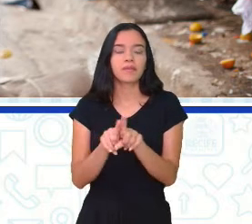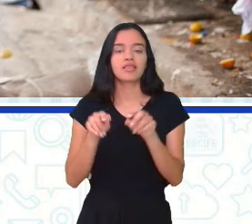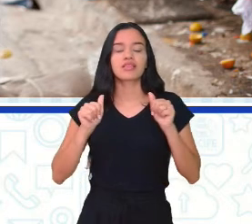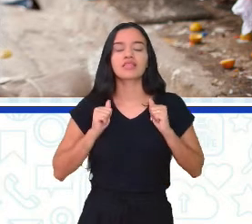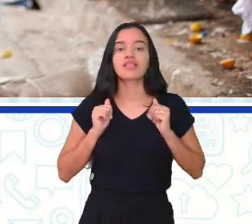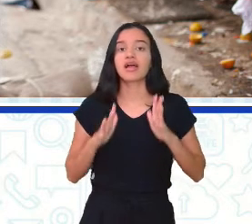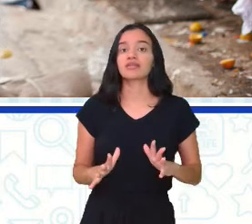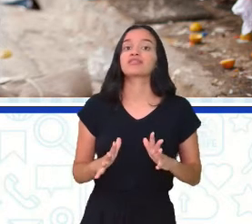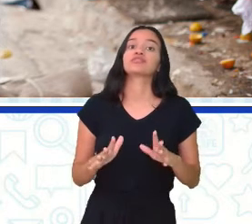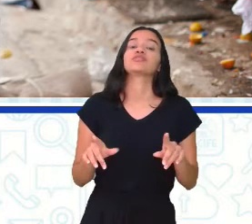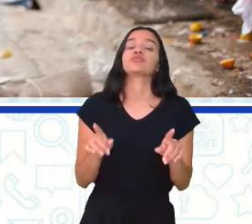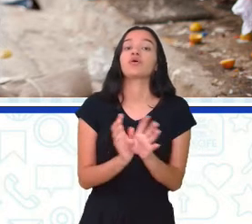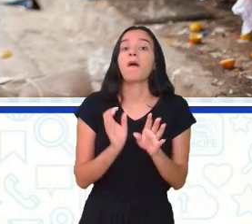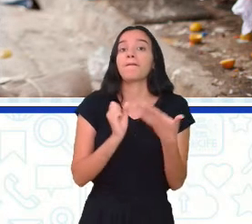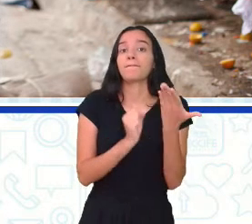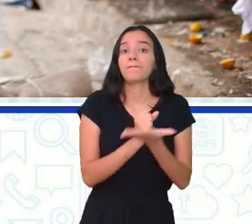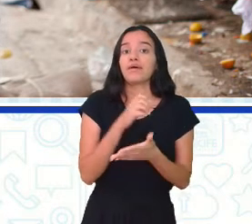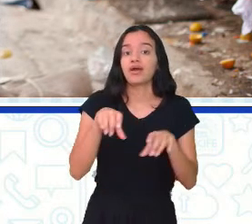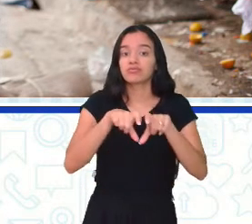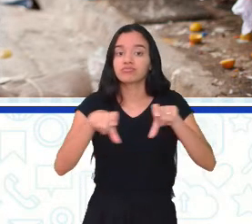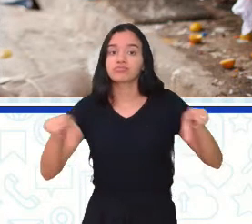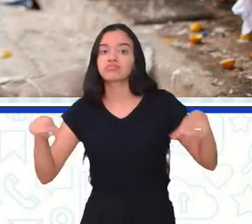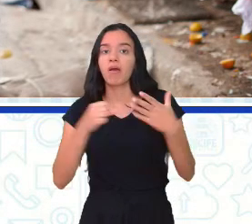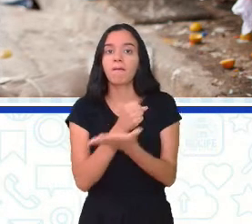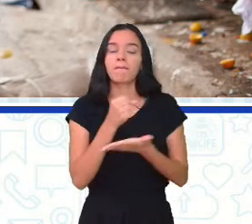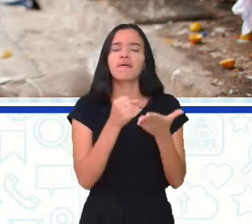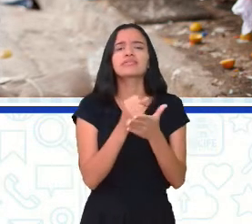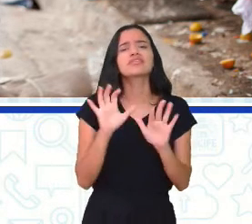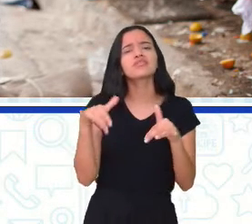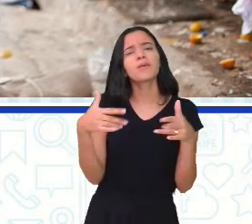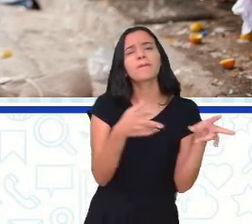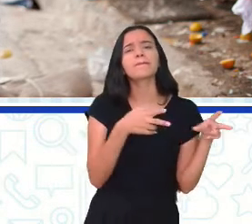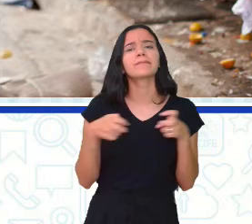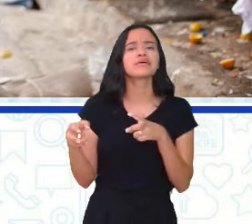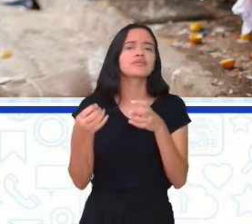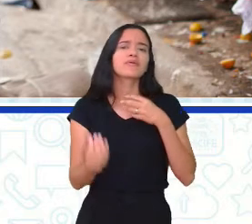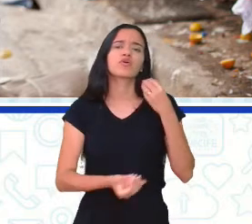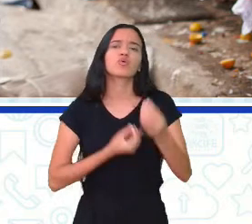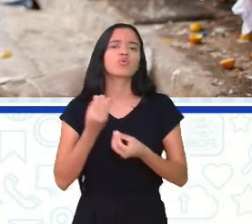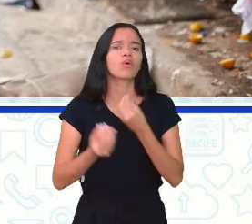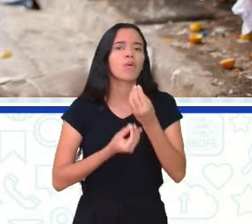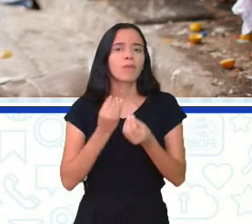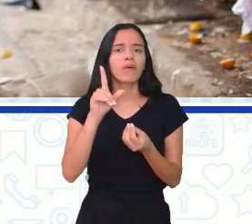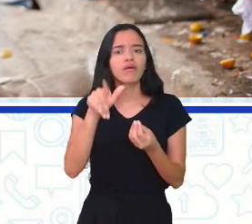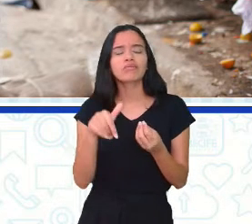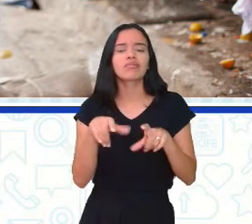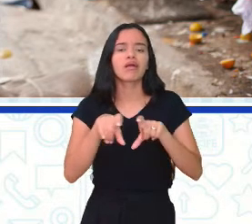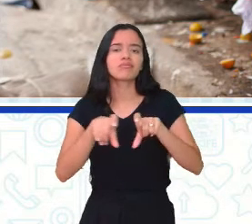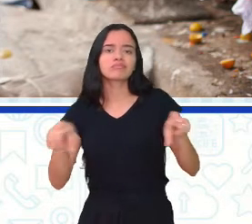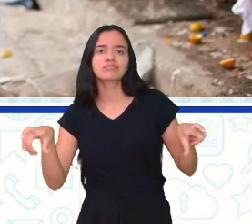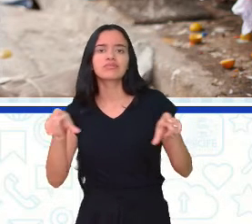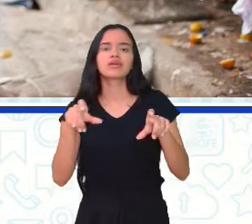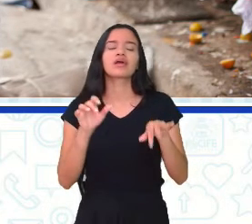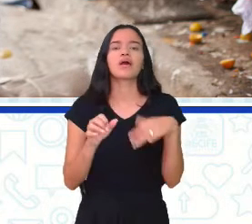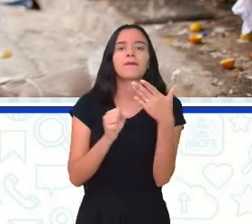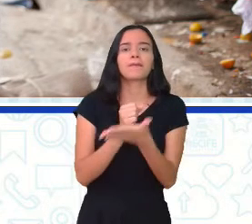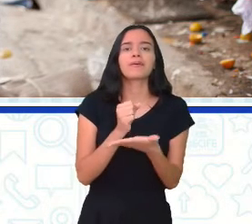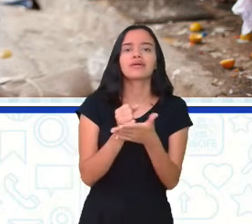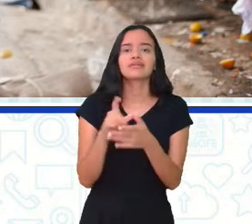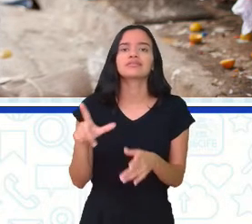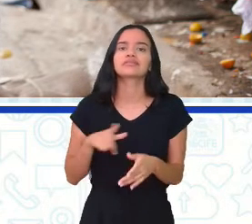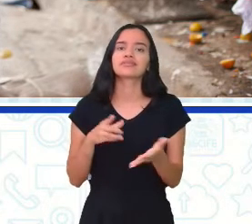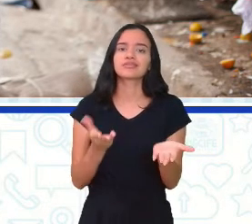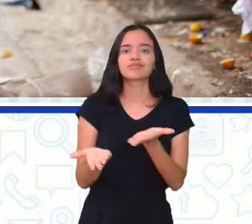de saneamento básico. Então, percebam, meus alunos e alunas, como, né, o saneamento básico ele tem que